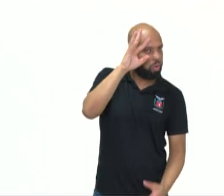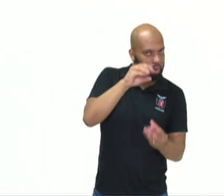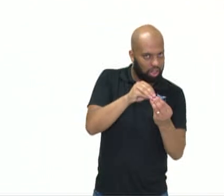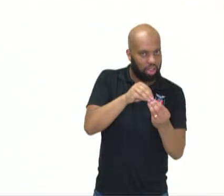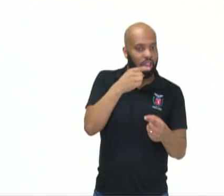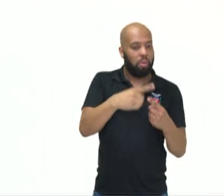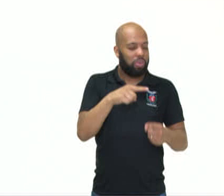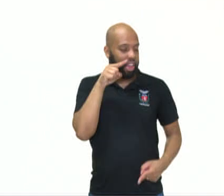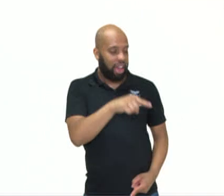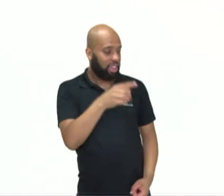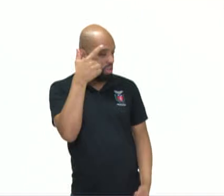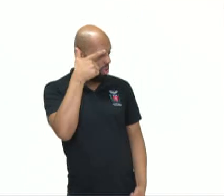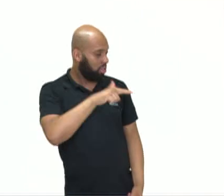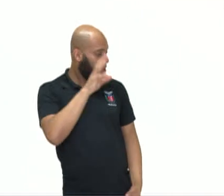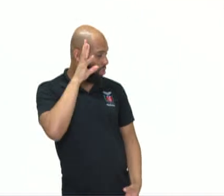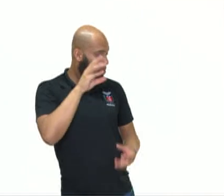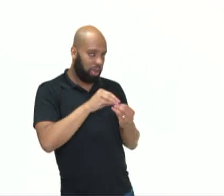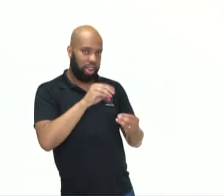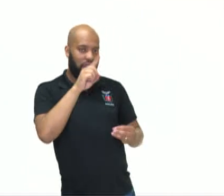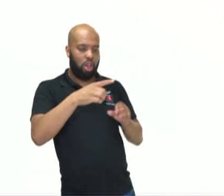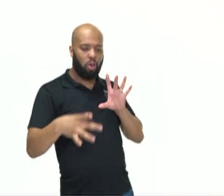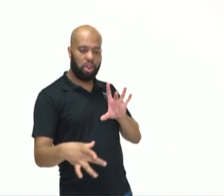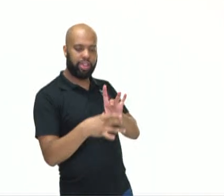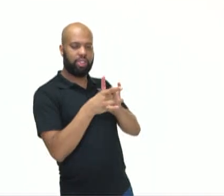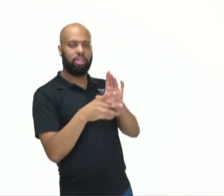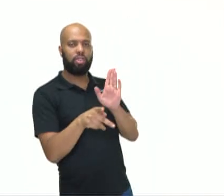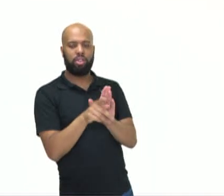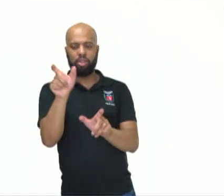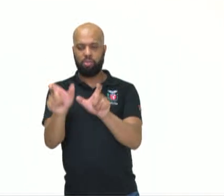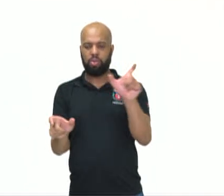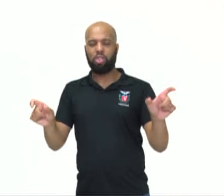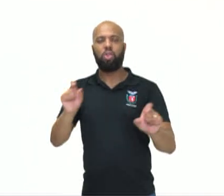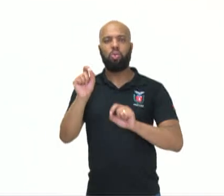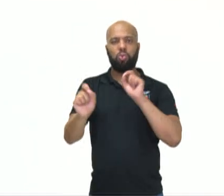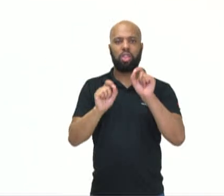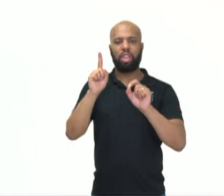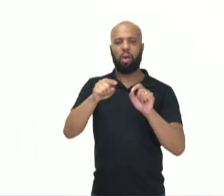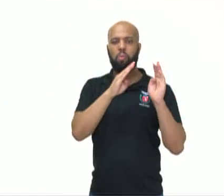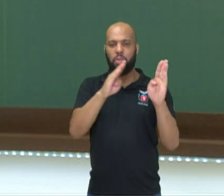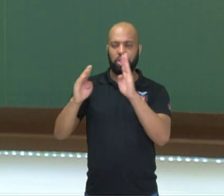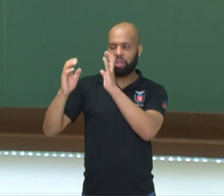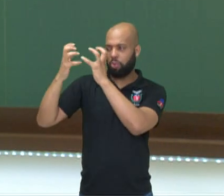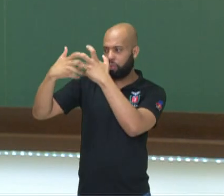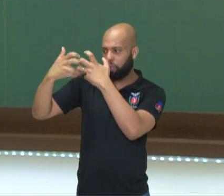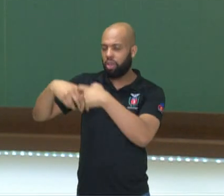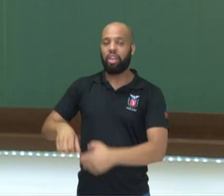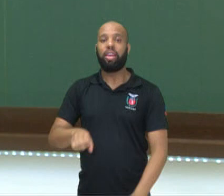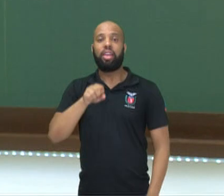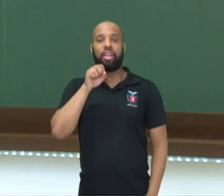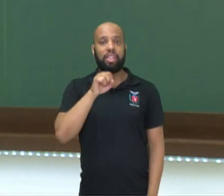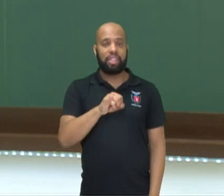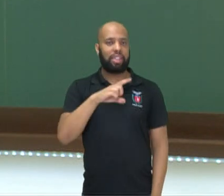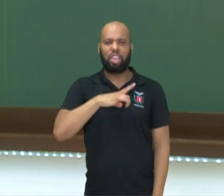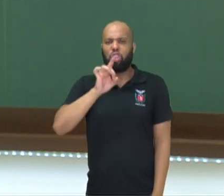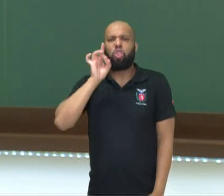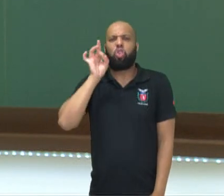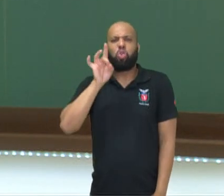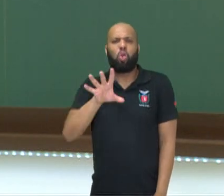uma pessoa. Trata-se, então, de um processo cognitivo. Enquanto ouvir é uma